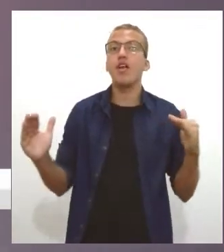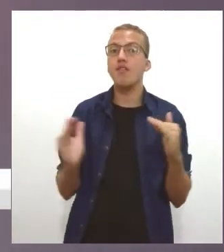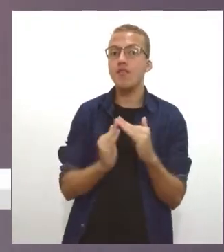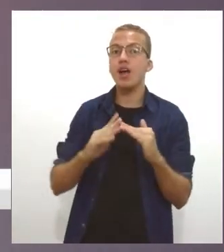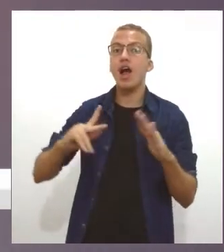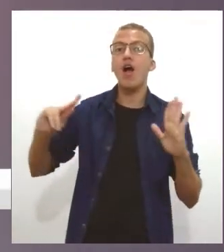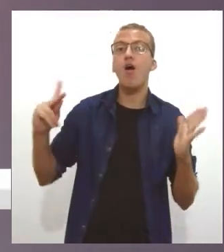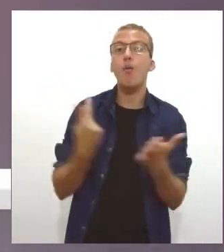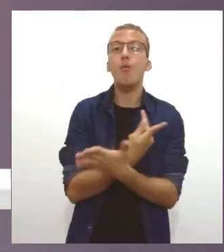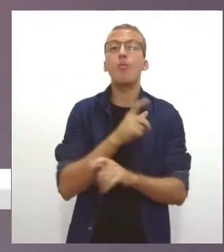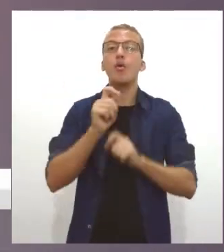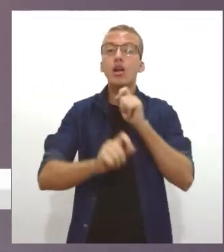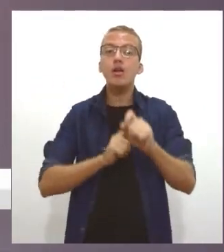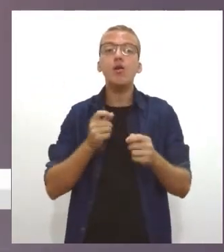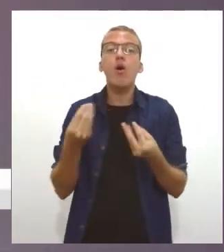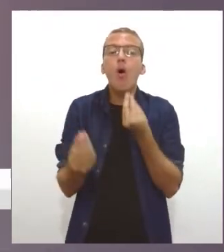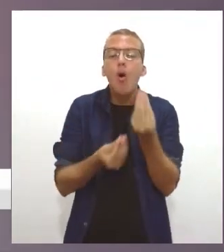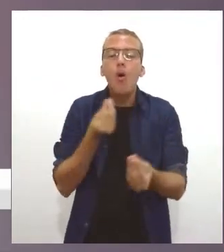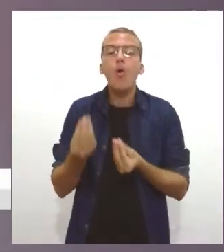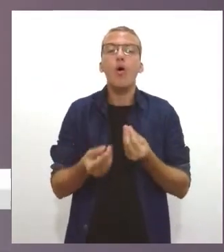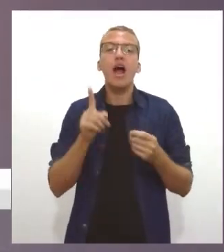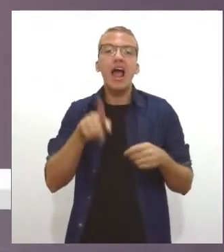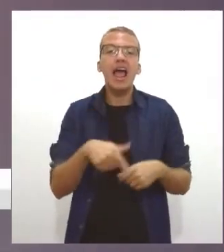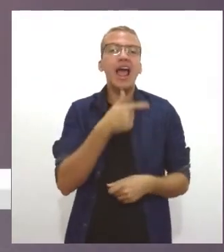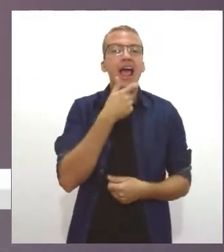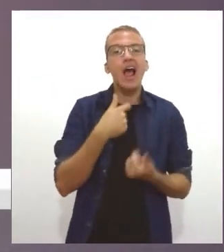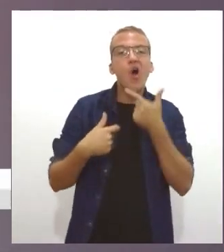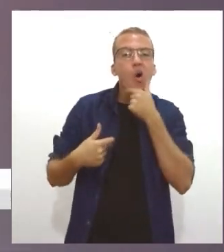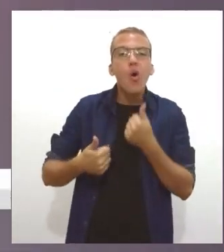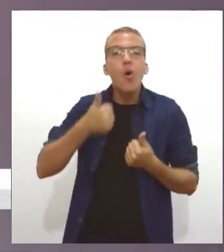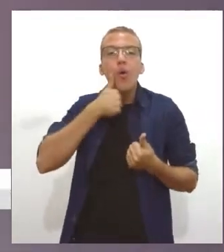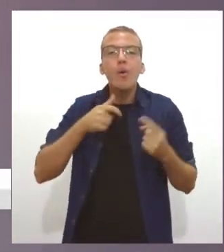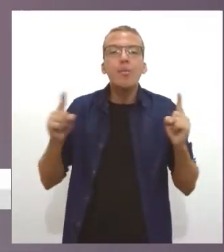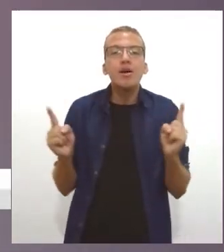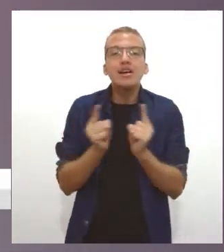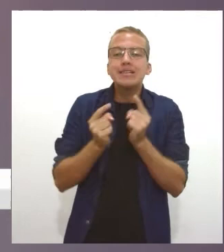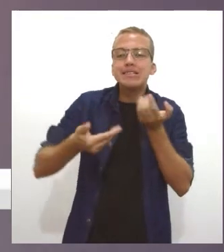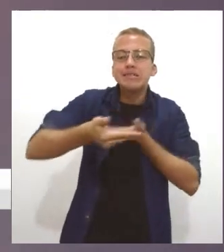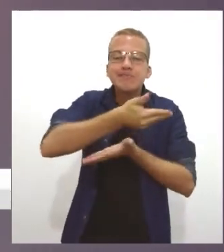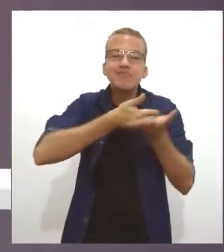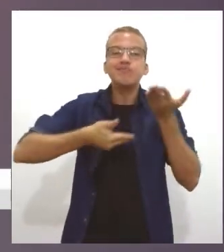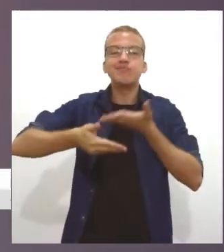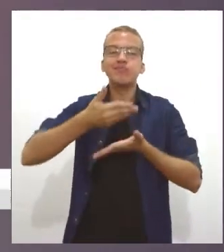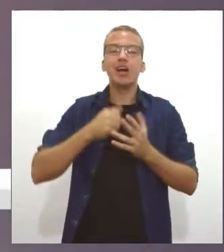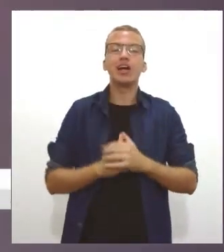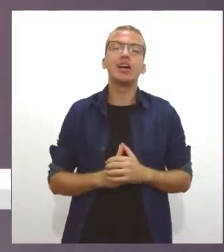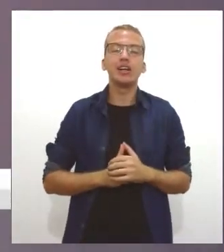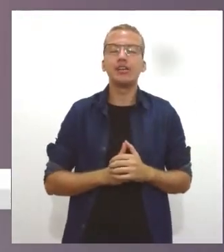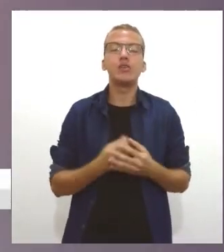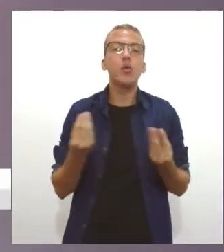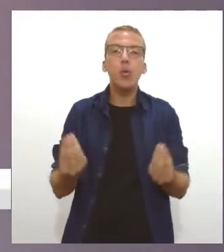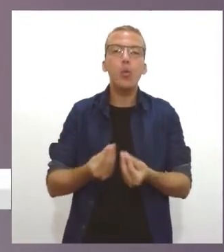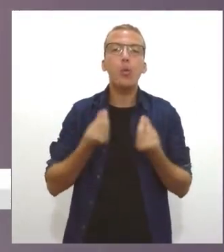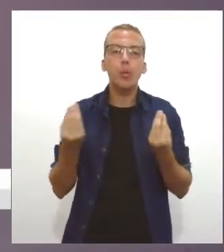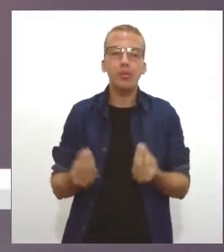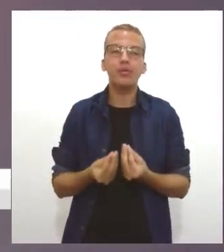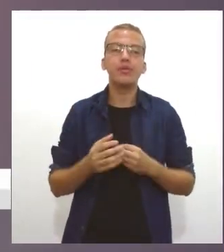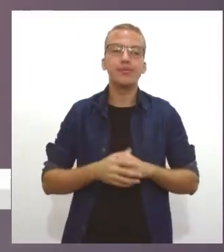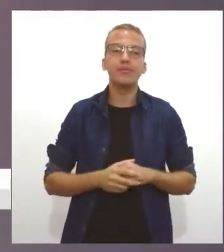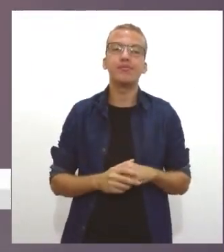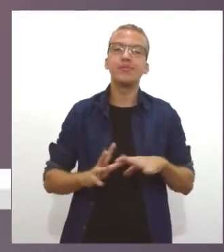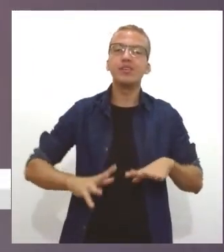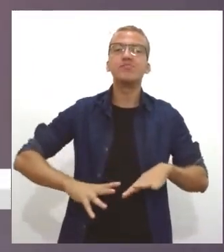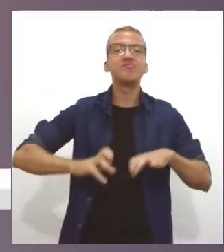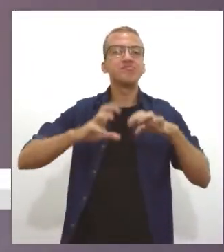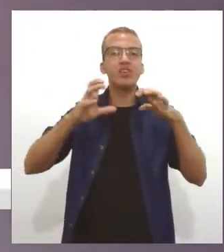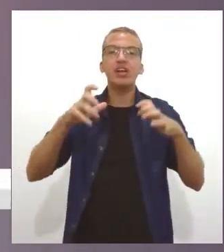As relações entre homem e mulher, que não estão harmoniosas assim, às vezes uma pensão alimentícia que não foi regulamentada, às vezes um